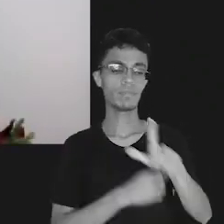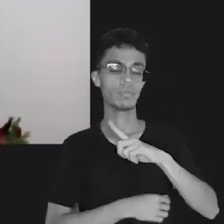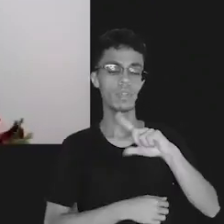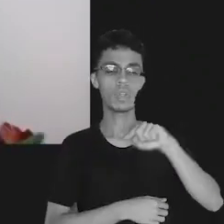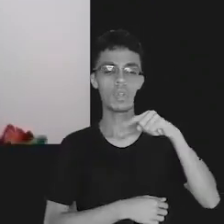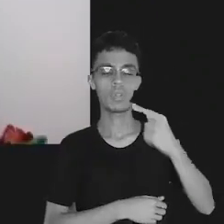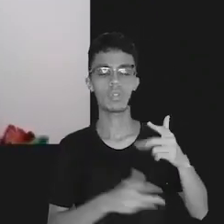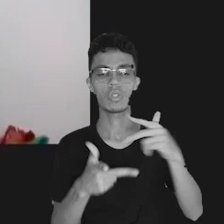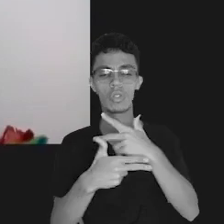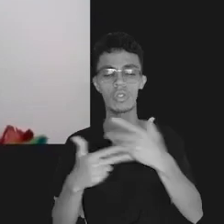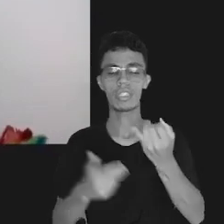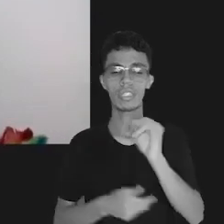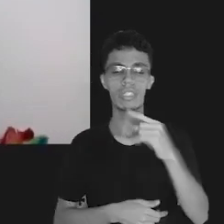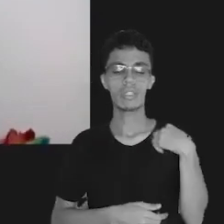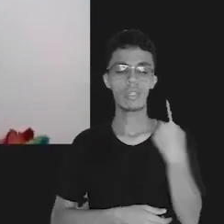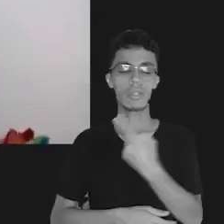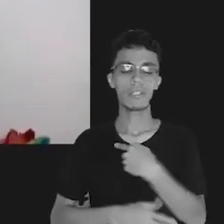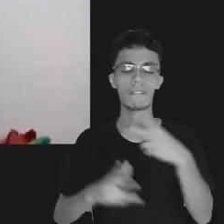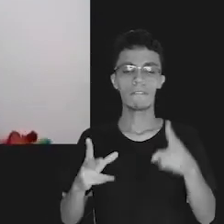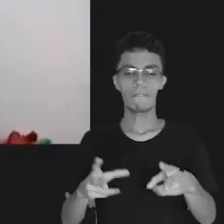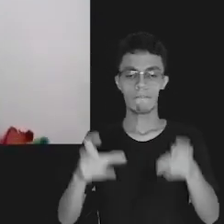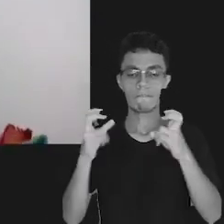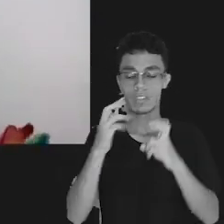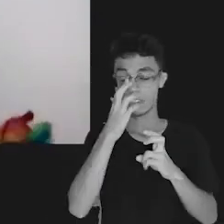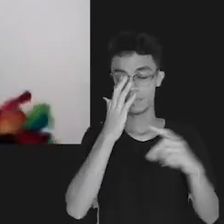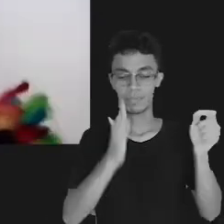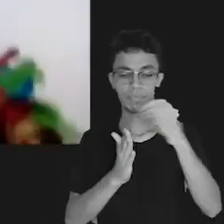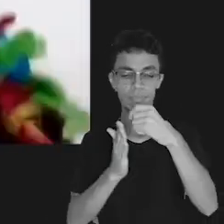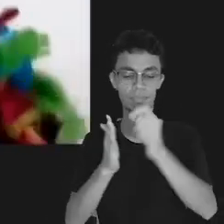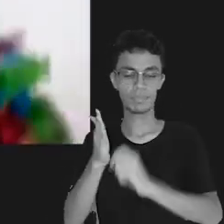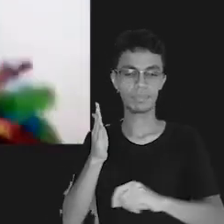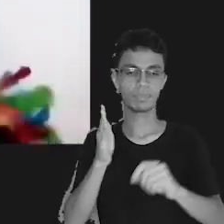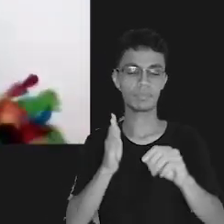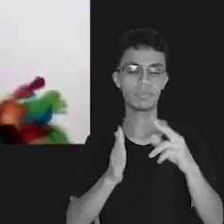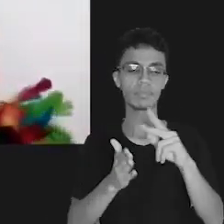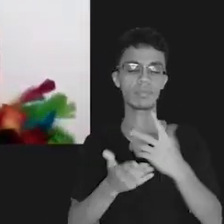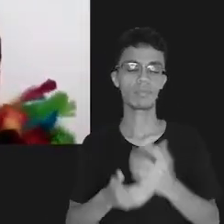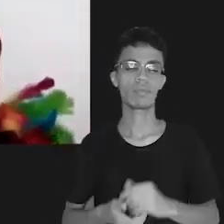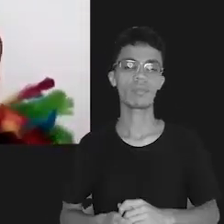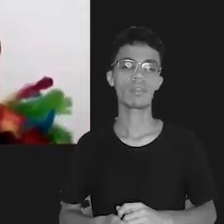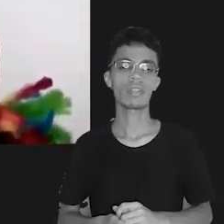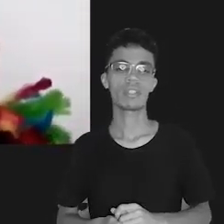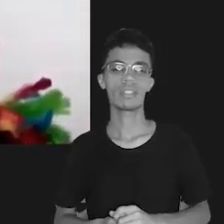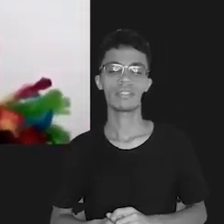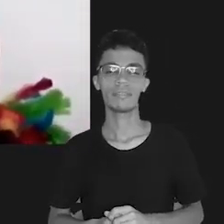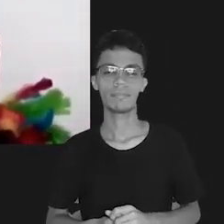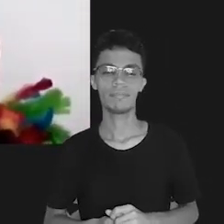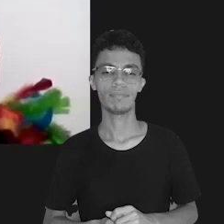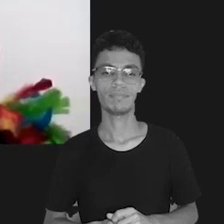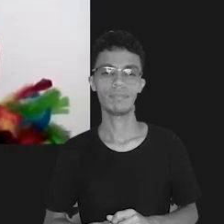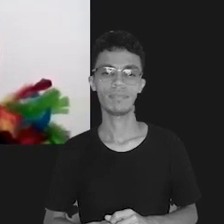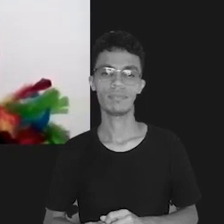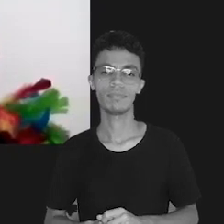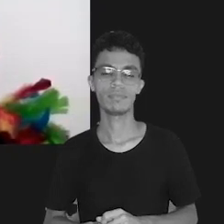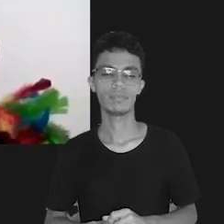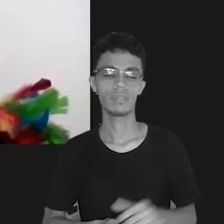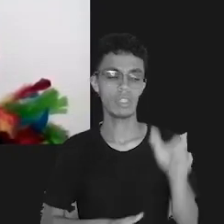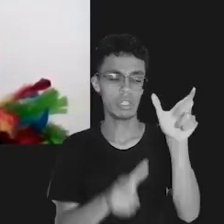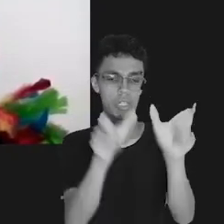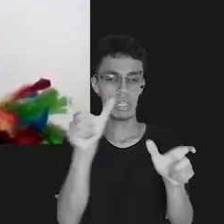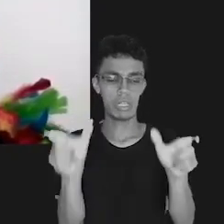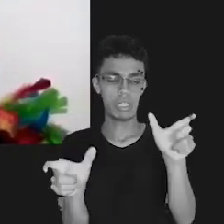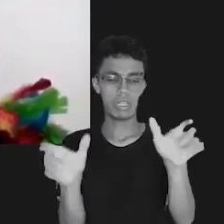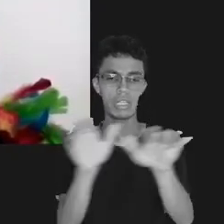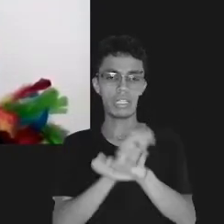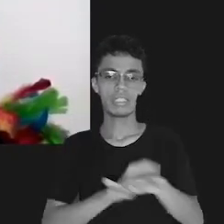outras possibilidades, se a gente perceber aí os tipos que ela coloca, assim como o Gil Vicente trazia os personagens